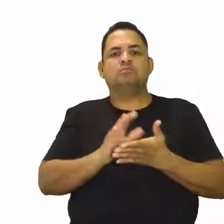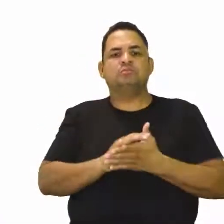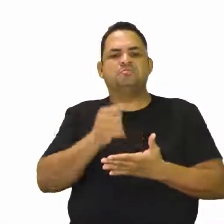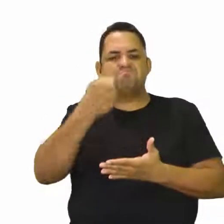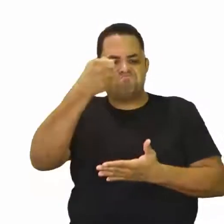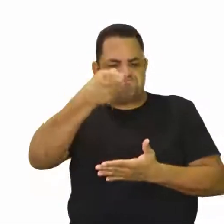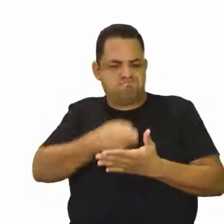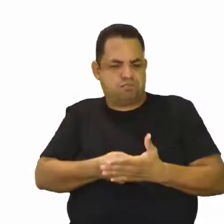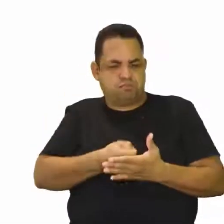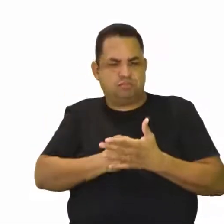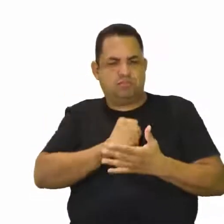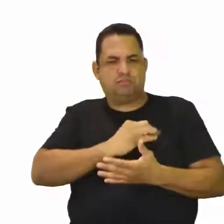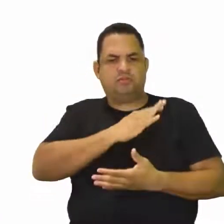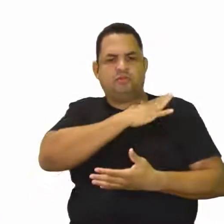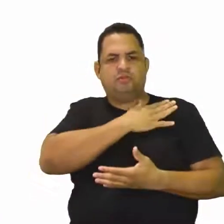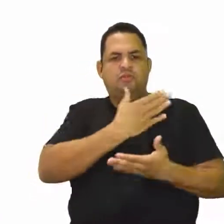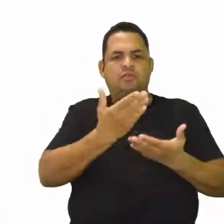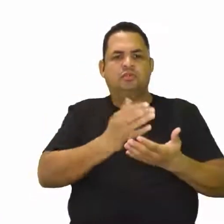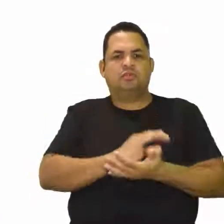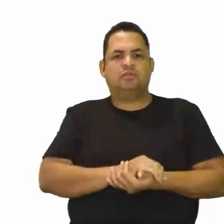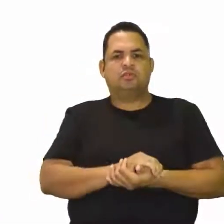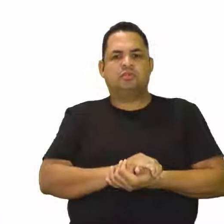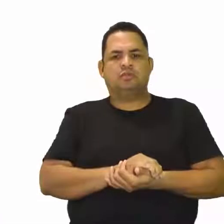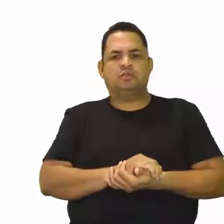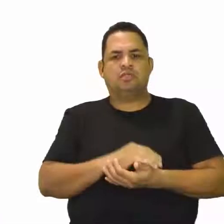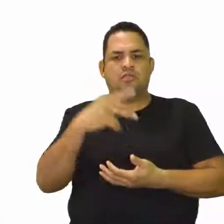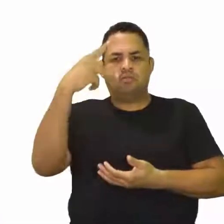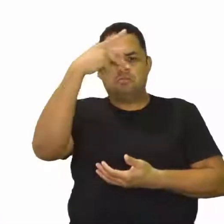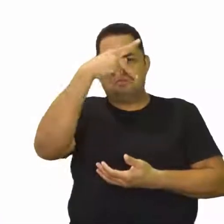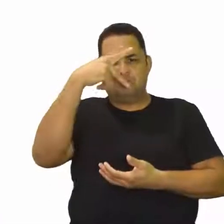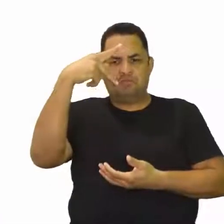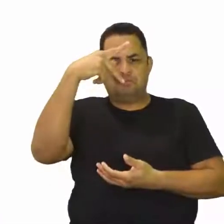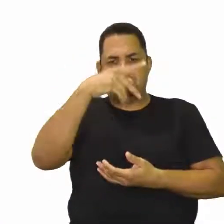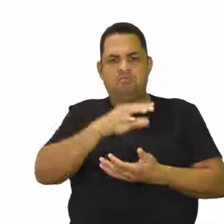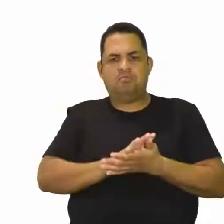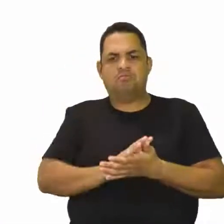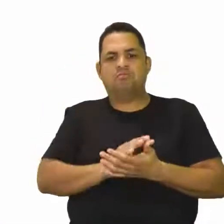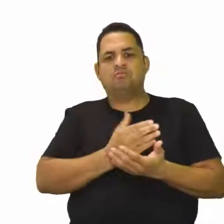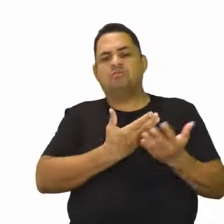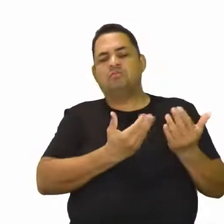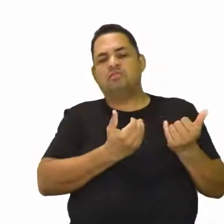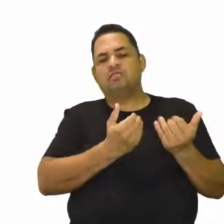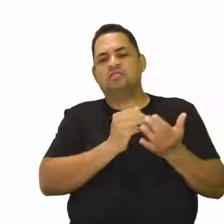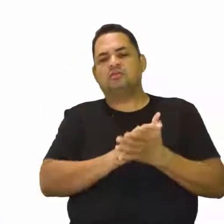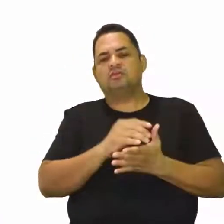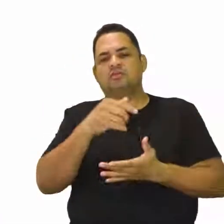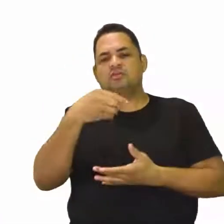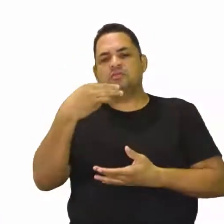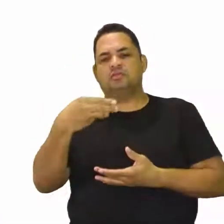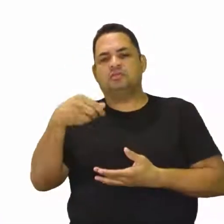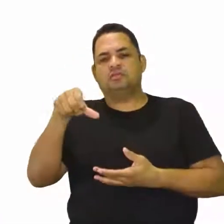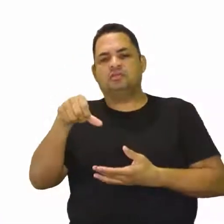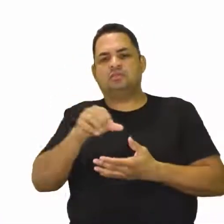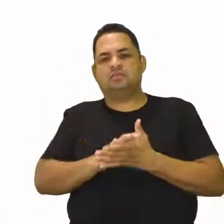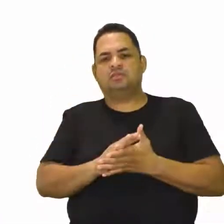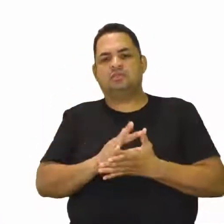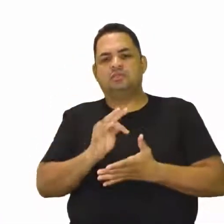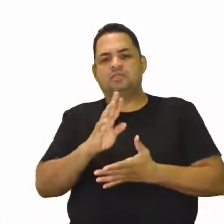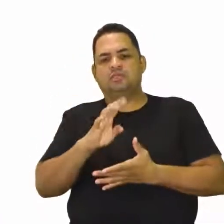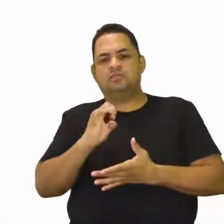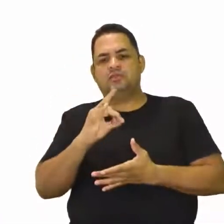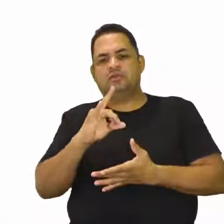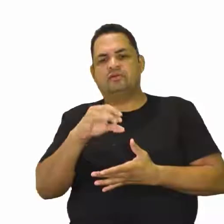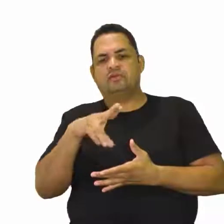impor suas ditaduras? Bom, na Polônia, em setembro de 1939, na Tchecoslováquia,